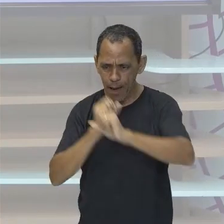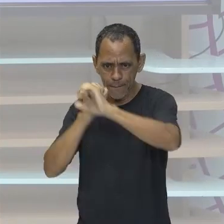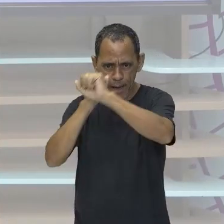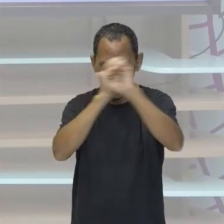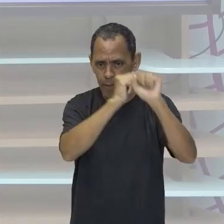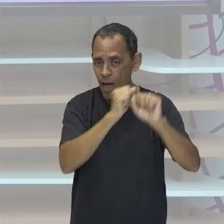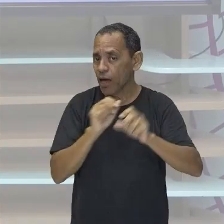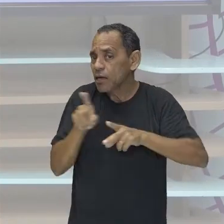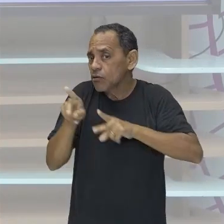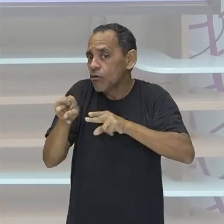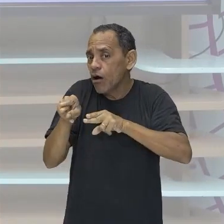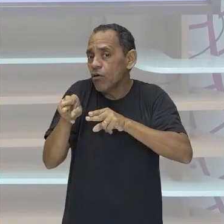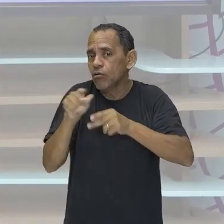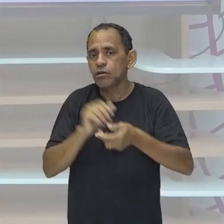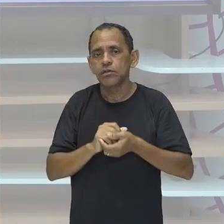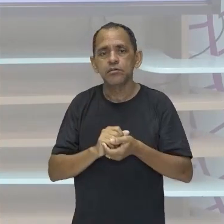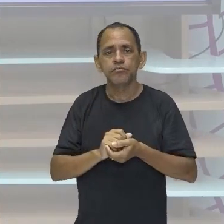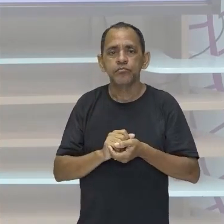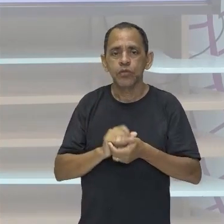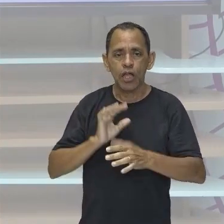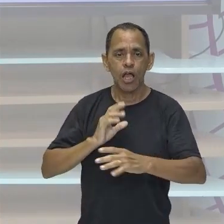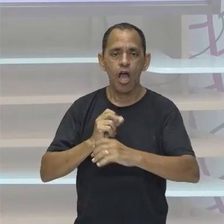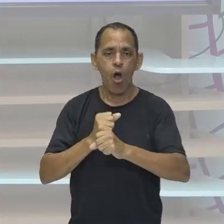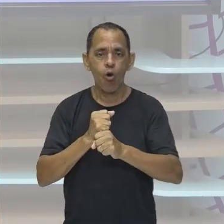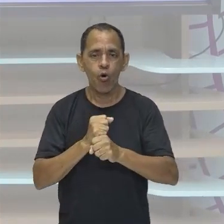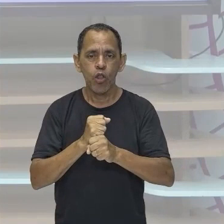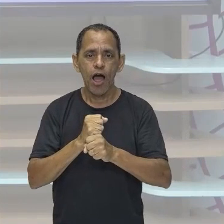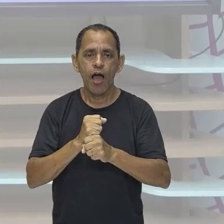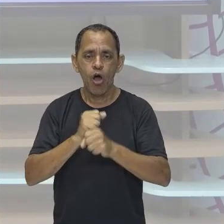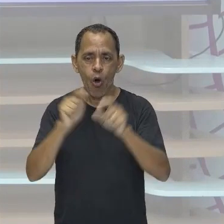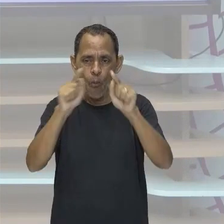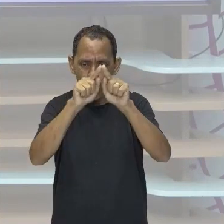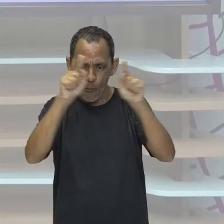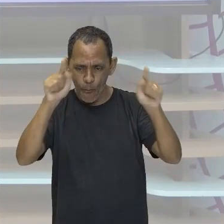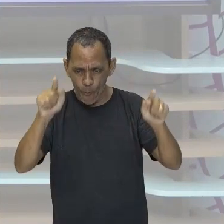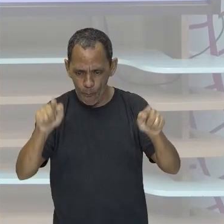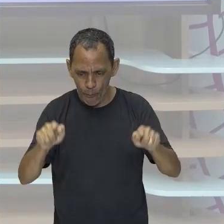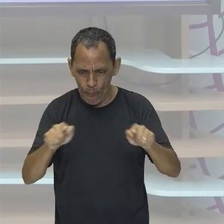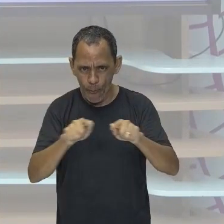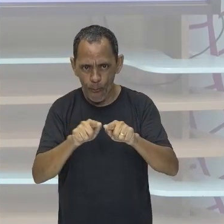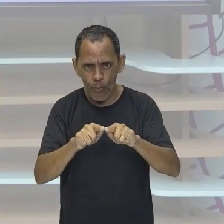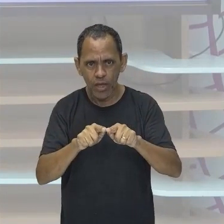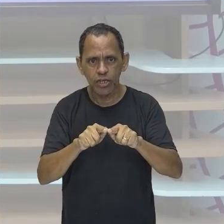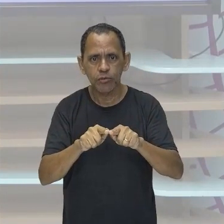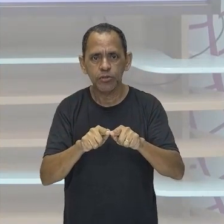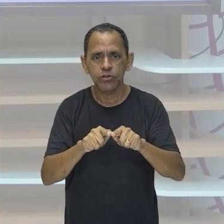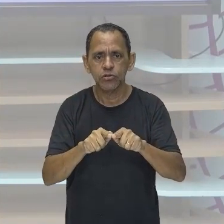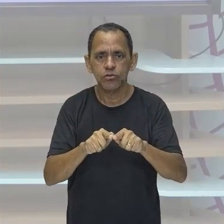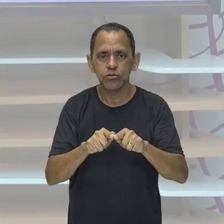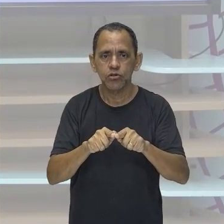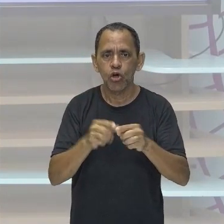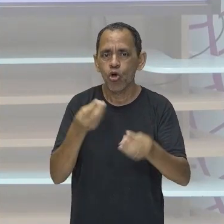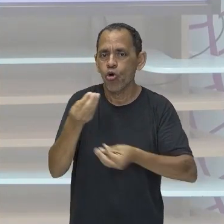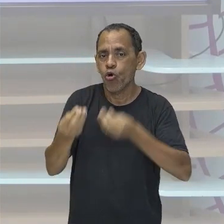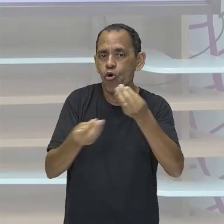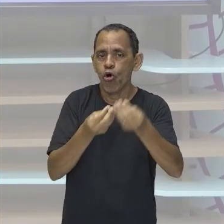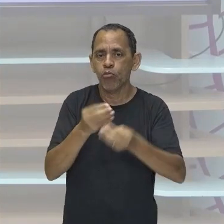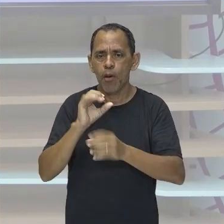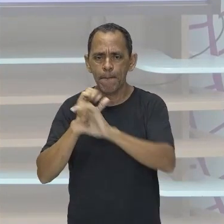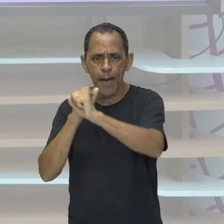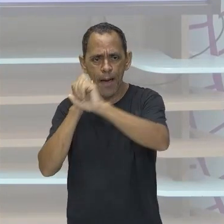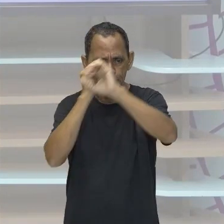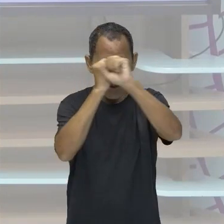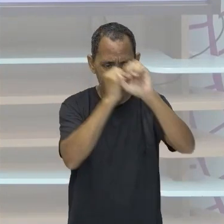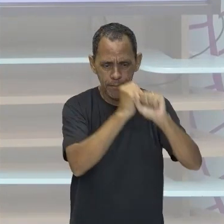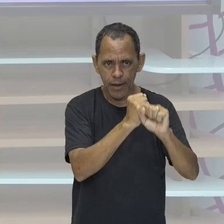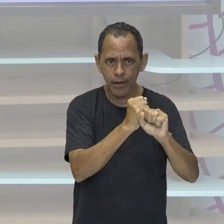Então, eu quisesse calcular o perímetro desse cara. Então, eu estaria somando, né? Então, no perímetro,